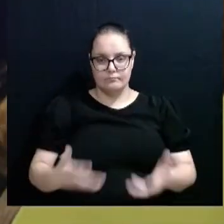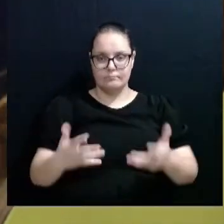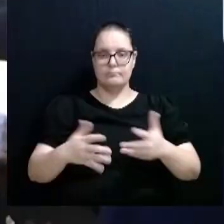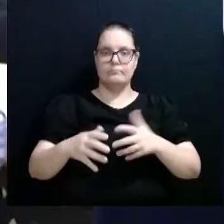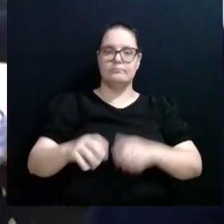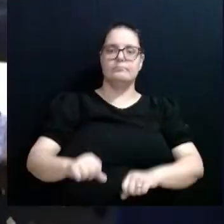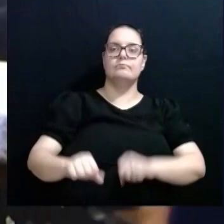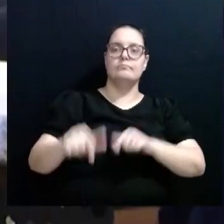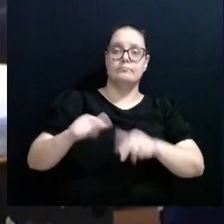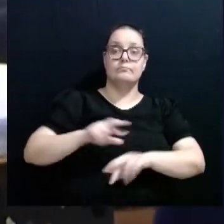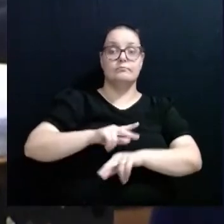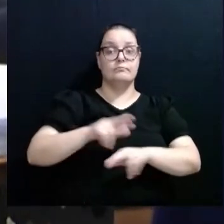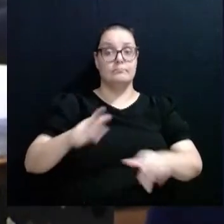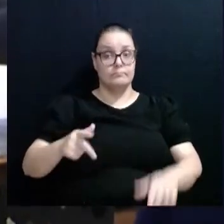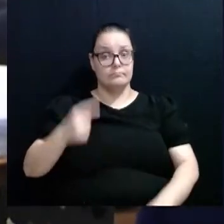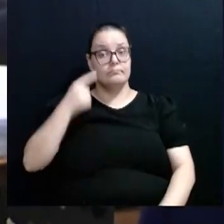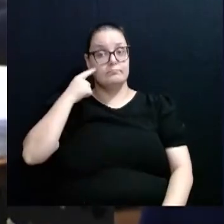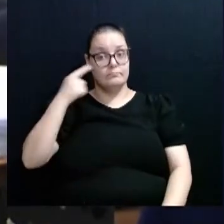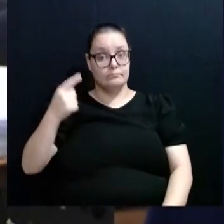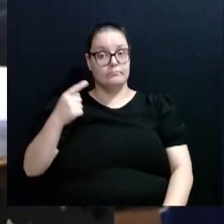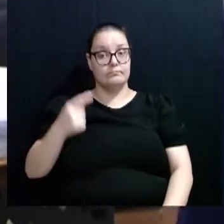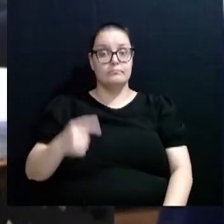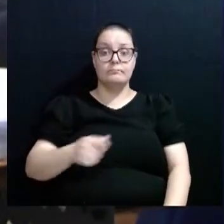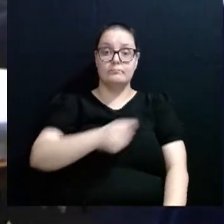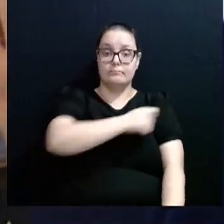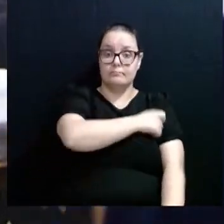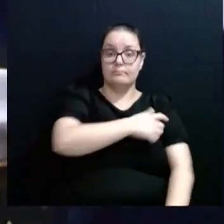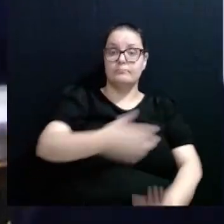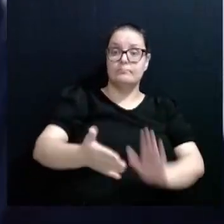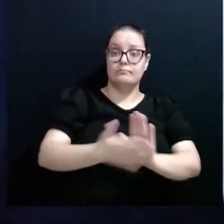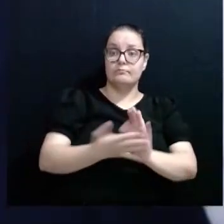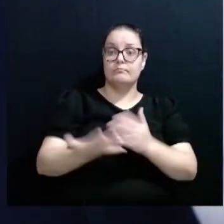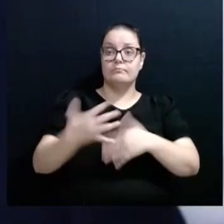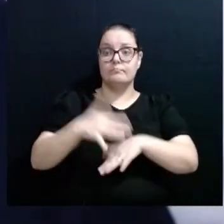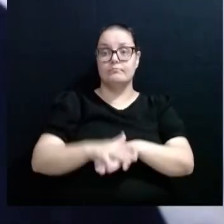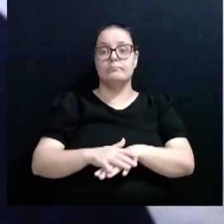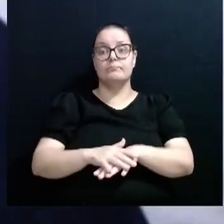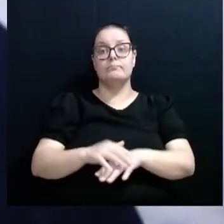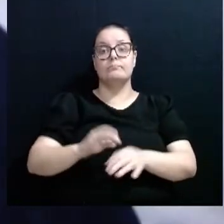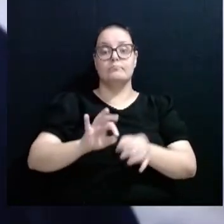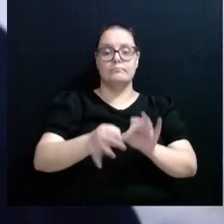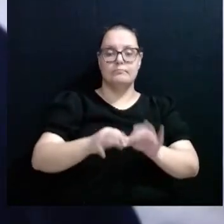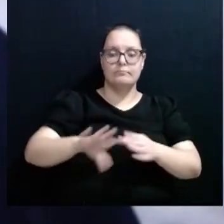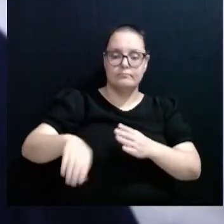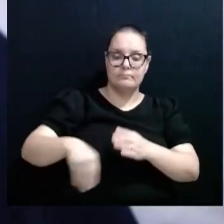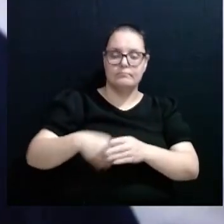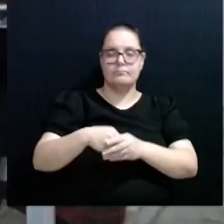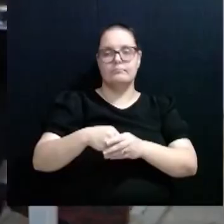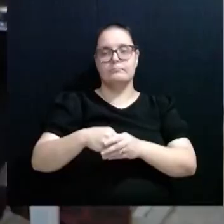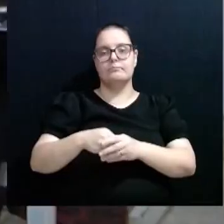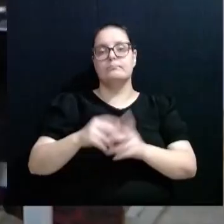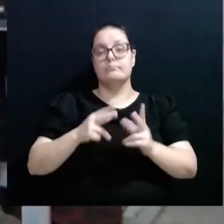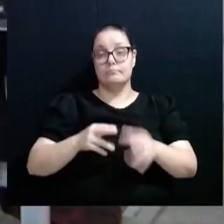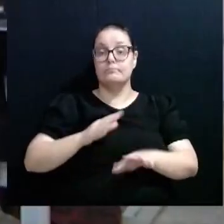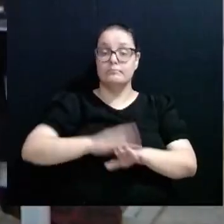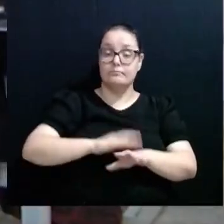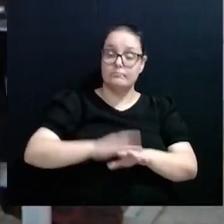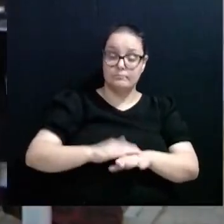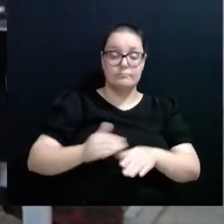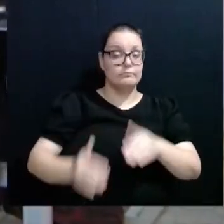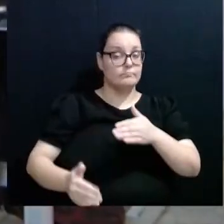dos alunos. A proposta inclui a oferta de oficinas complementares, como atividades de robótica,